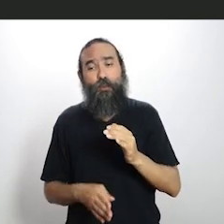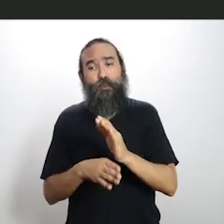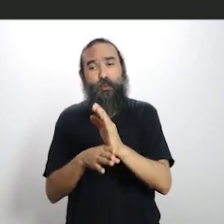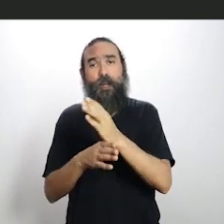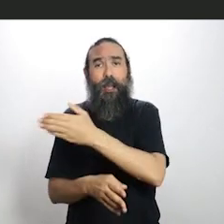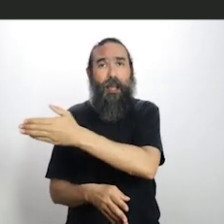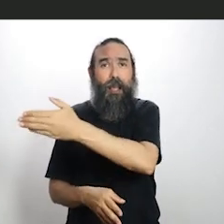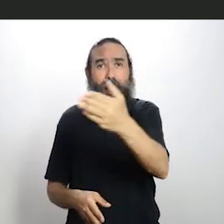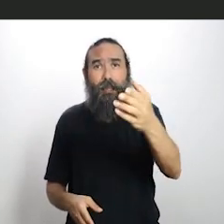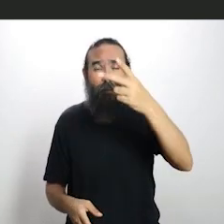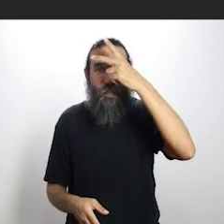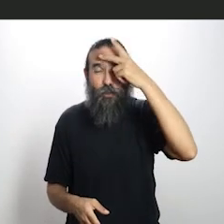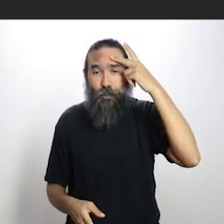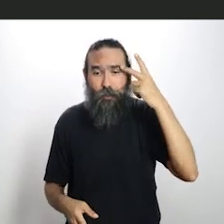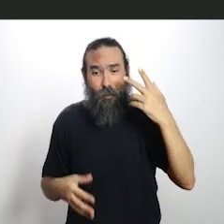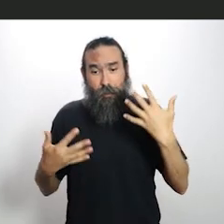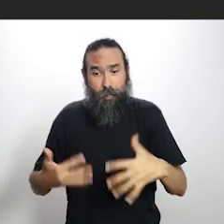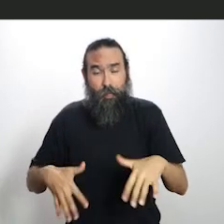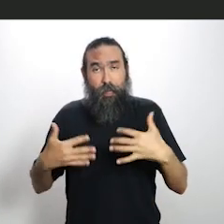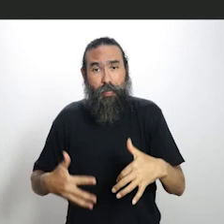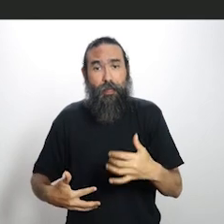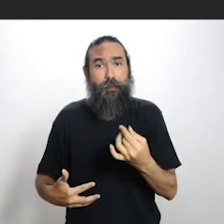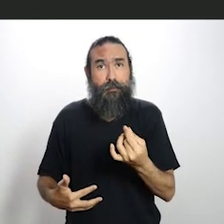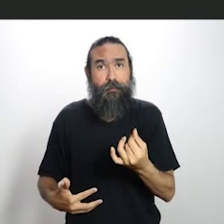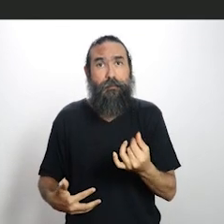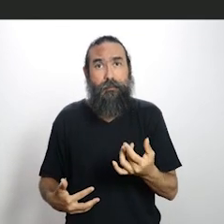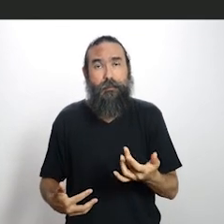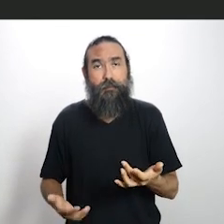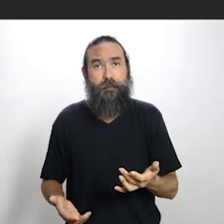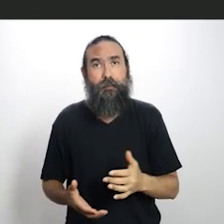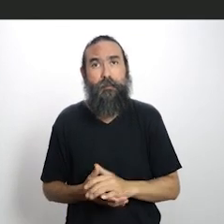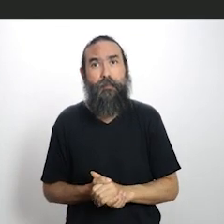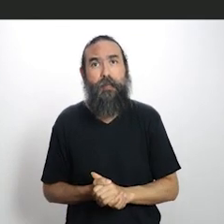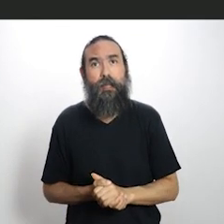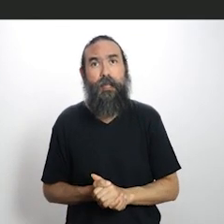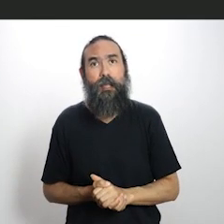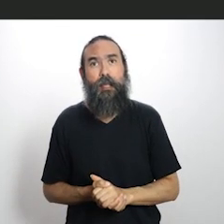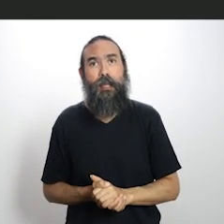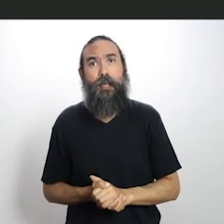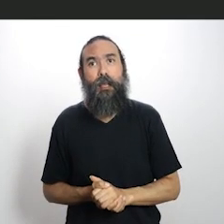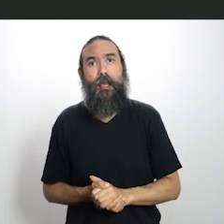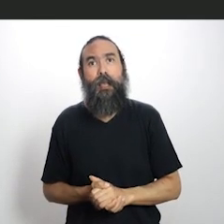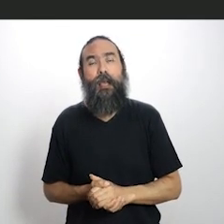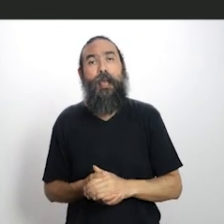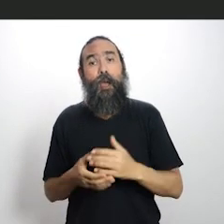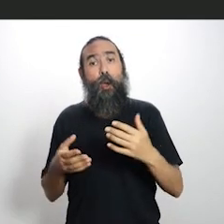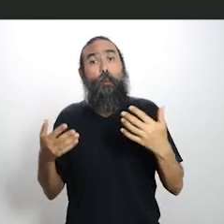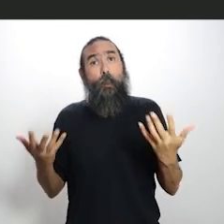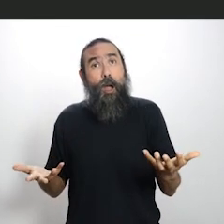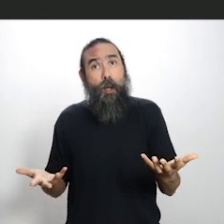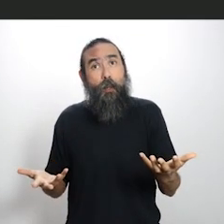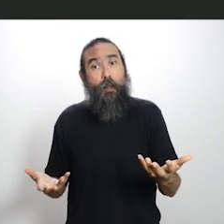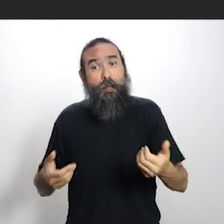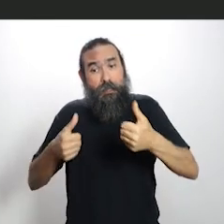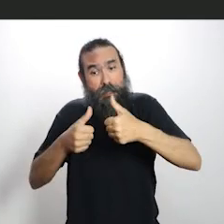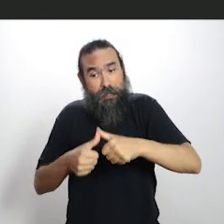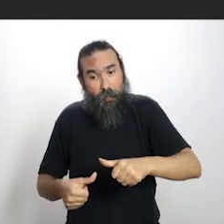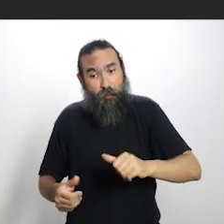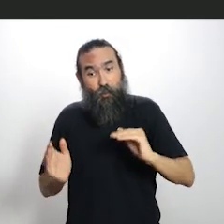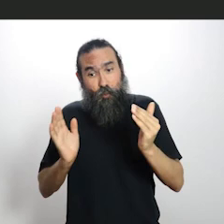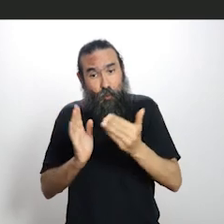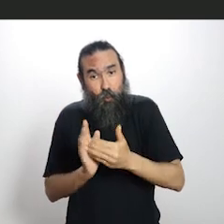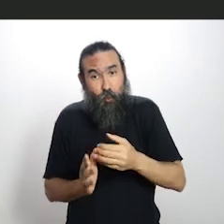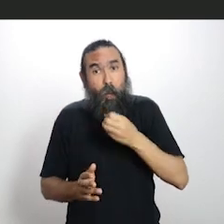também é que esse país viveu né é indiscutível que foi se construído